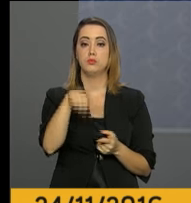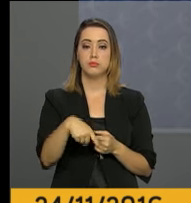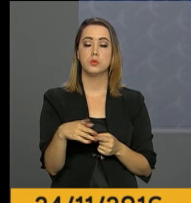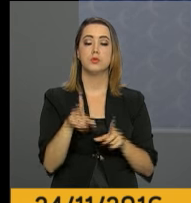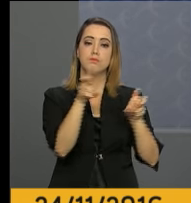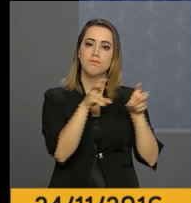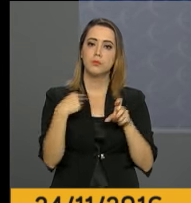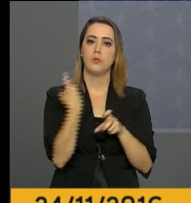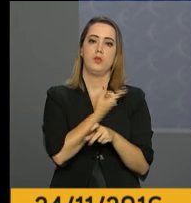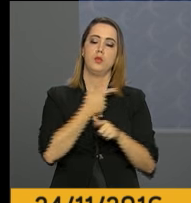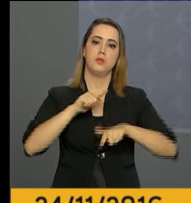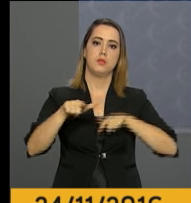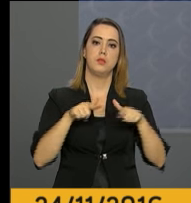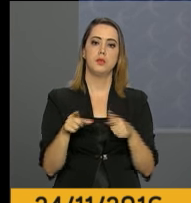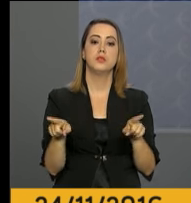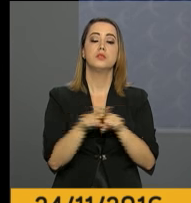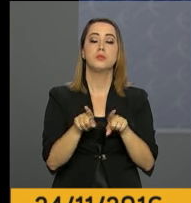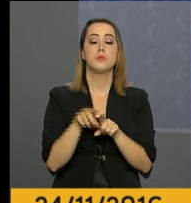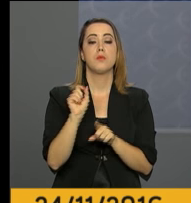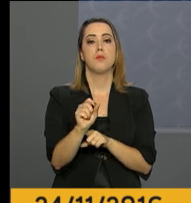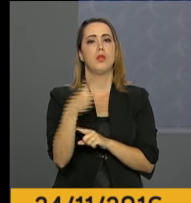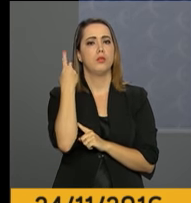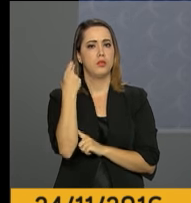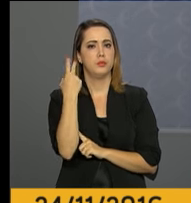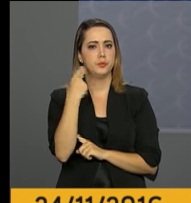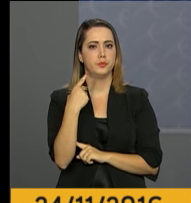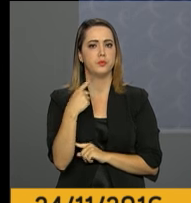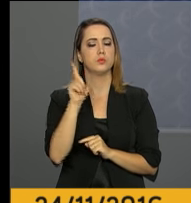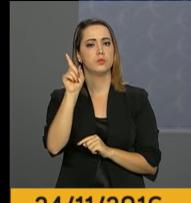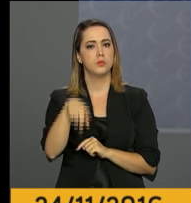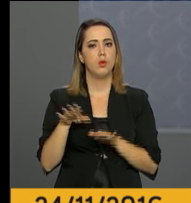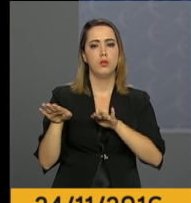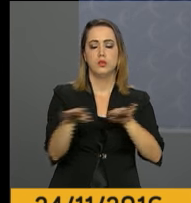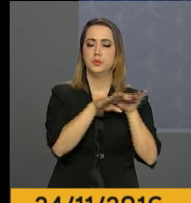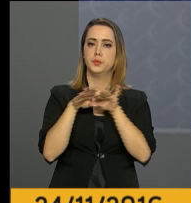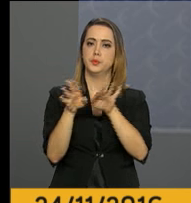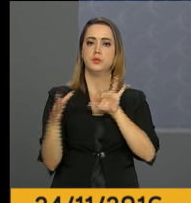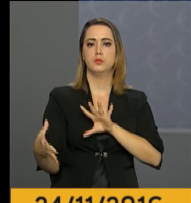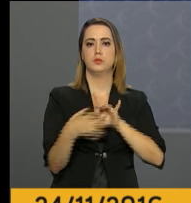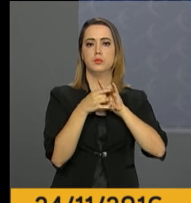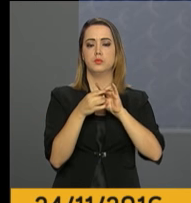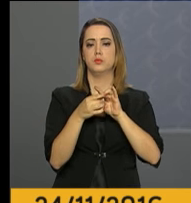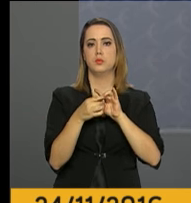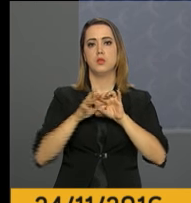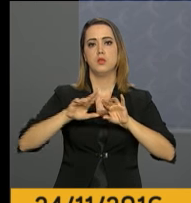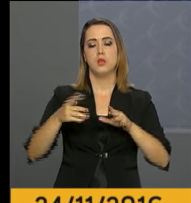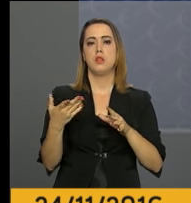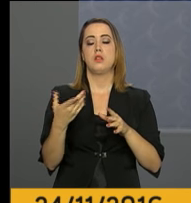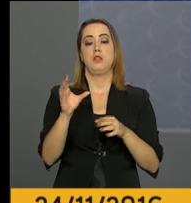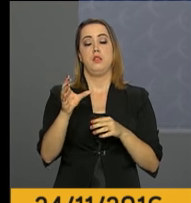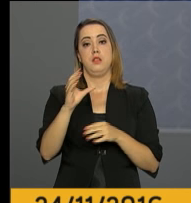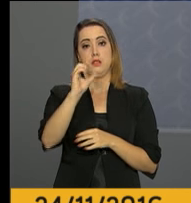nossa atividade e também naturalmente com a harmonia das relações entre capital e